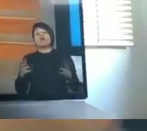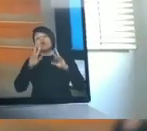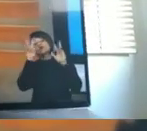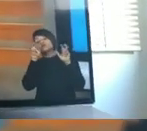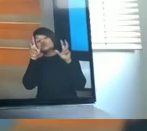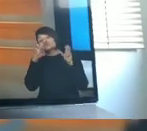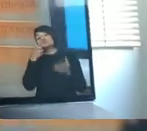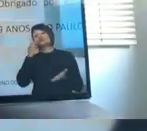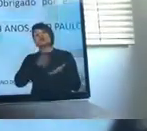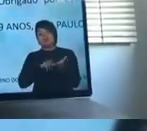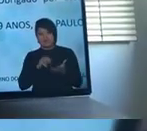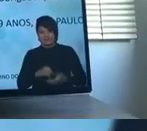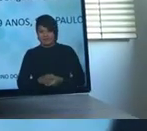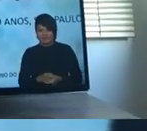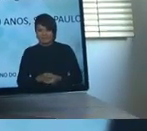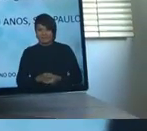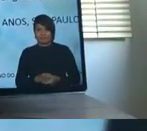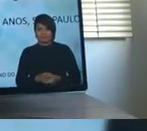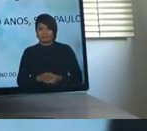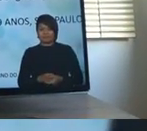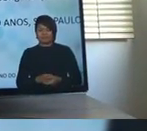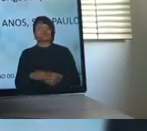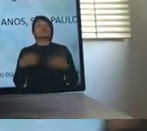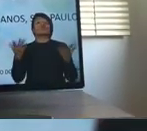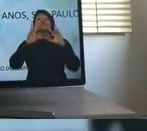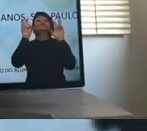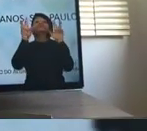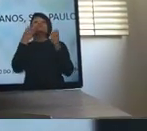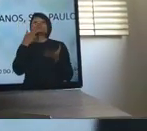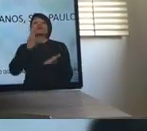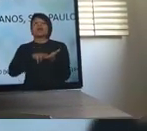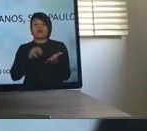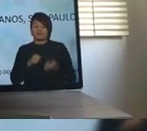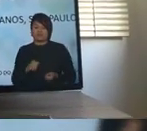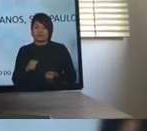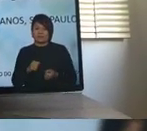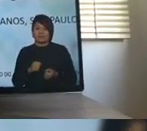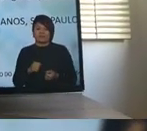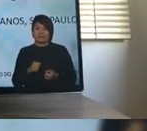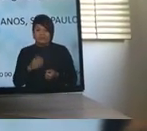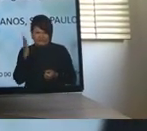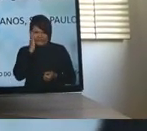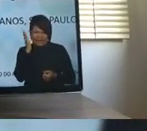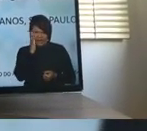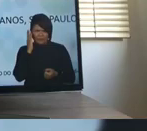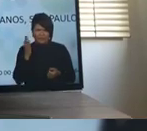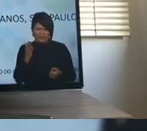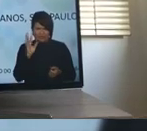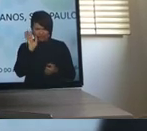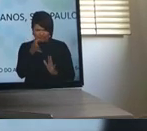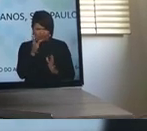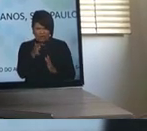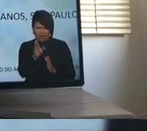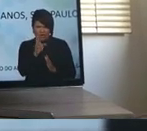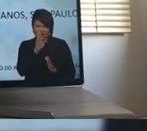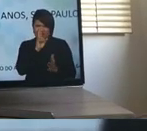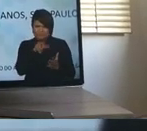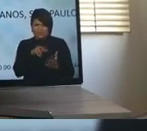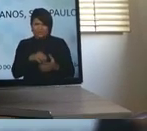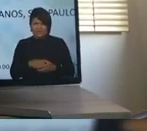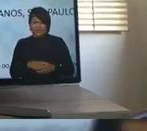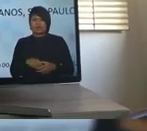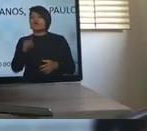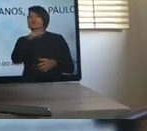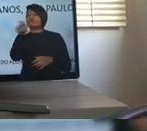sorvete aí. Conseguiram? Gente, qual é o assunto da carta? Vocês sabem? Responderam? Vocês aqui,